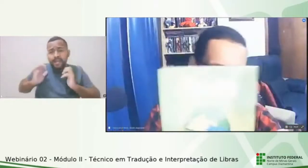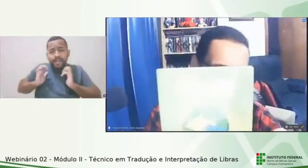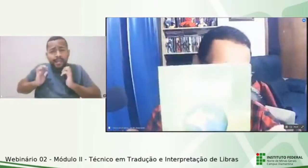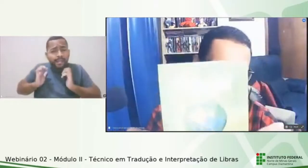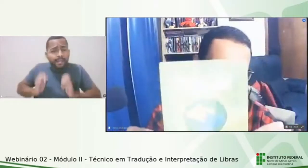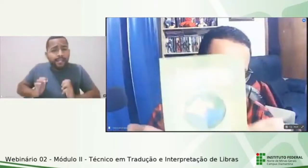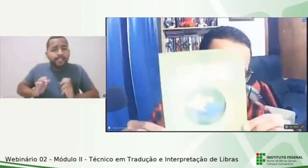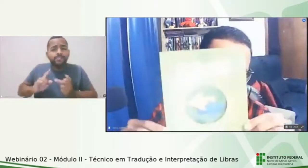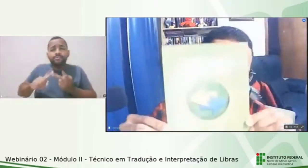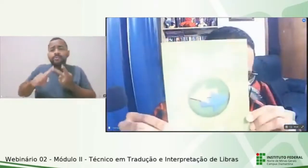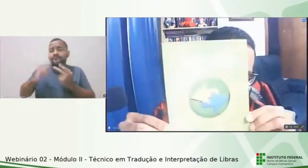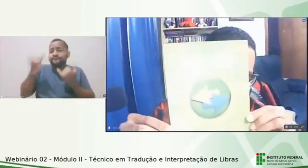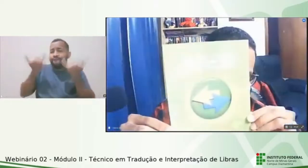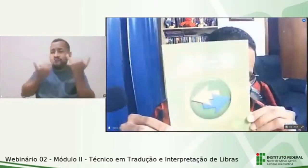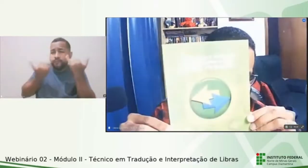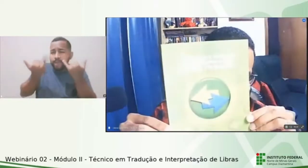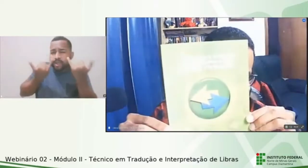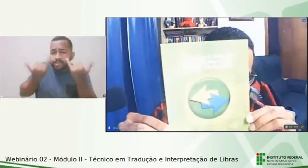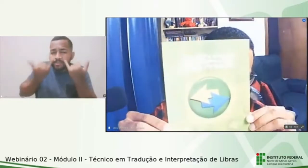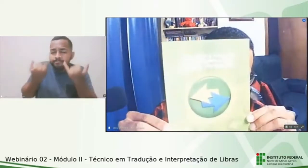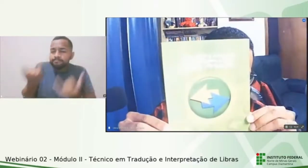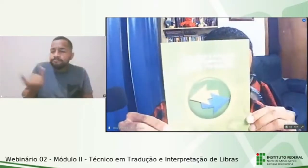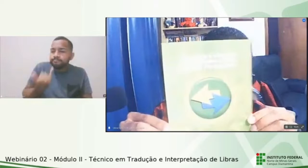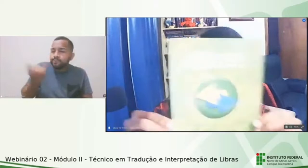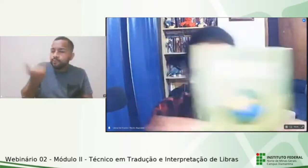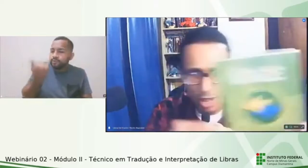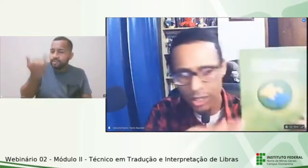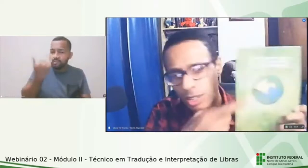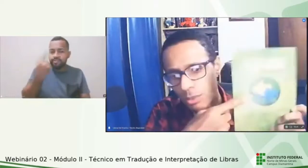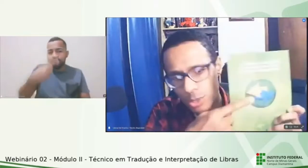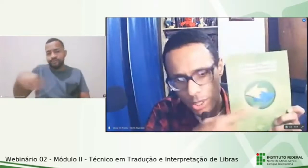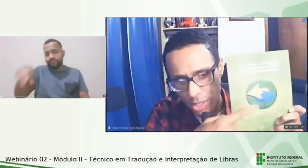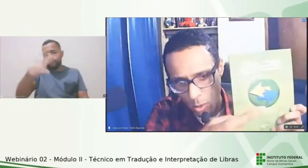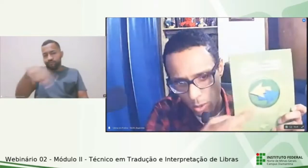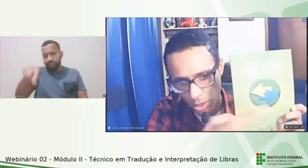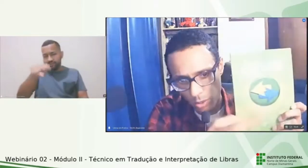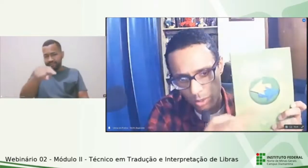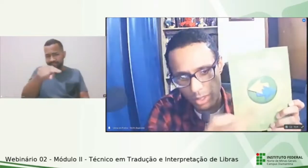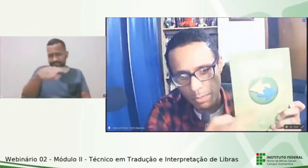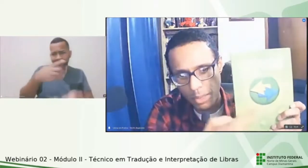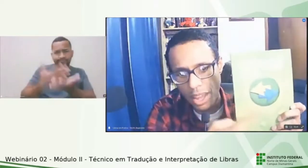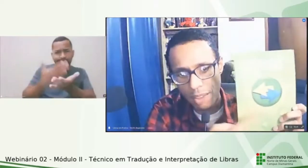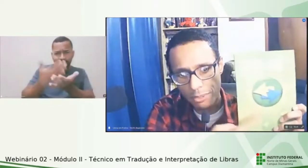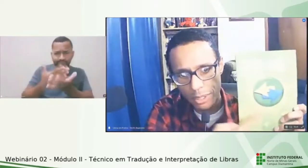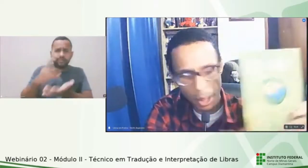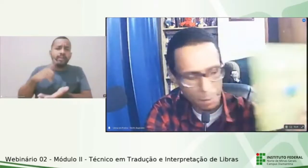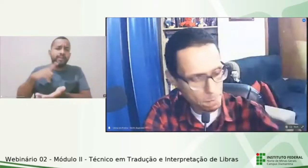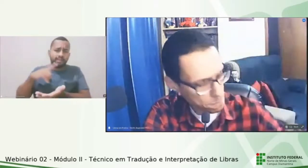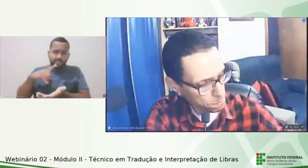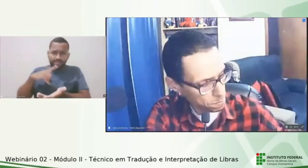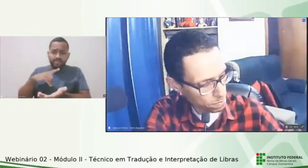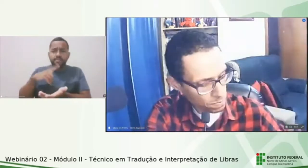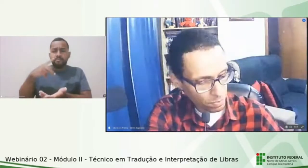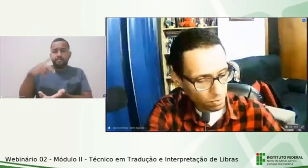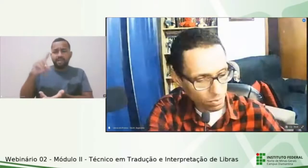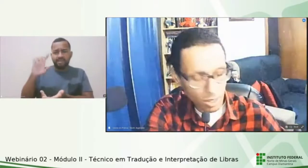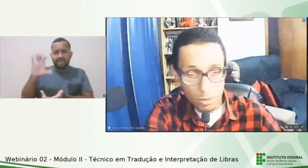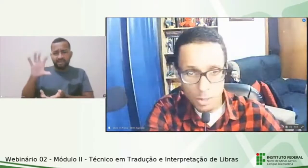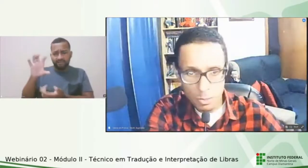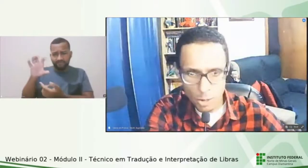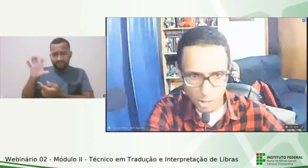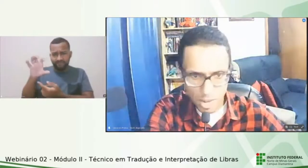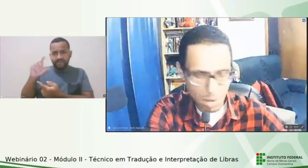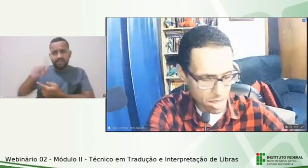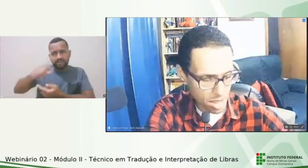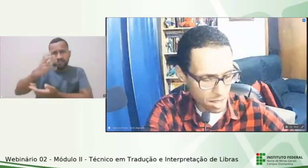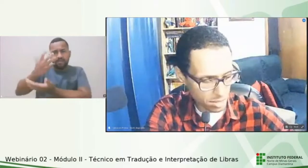traz informações muito importantes. Este aqui vocês encontram em PDF, tá? Depois